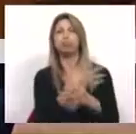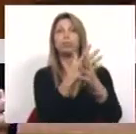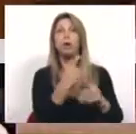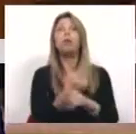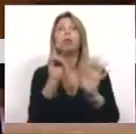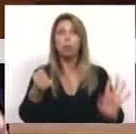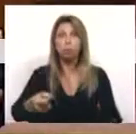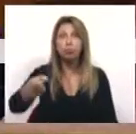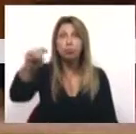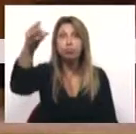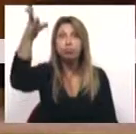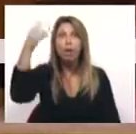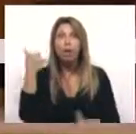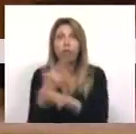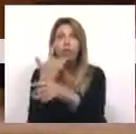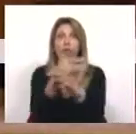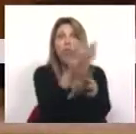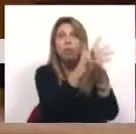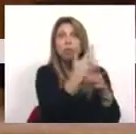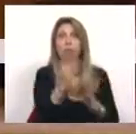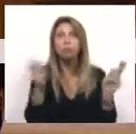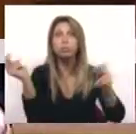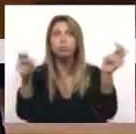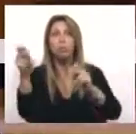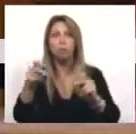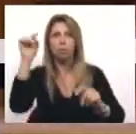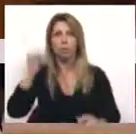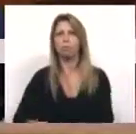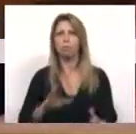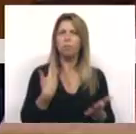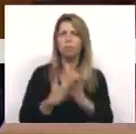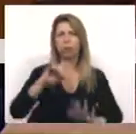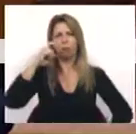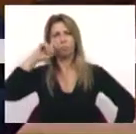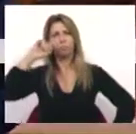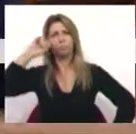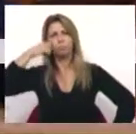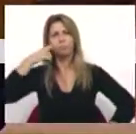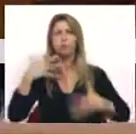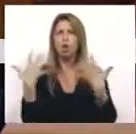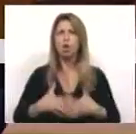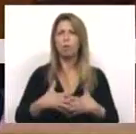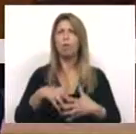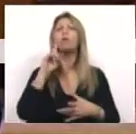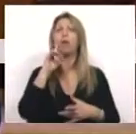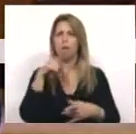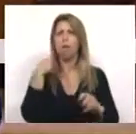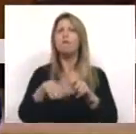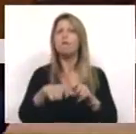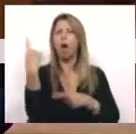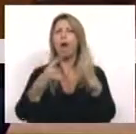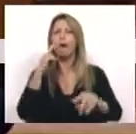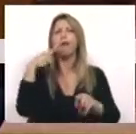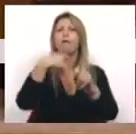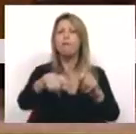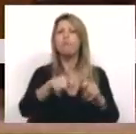dia torna difícil que não se gerem suspeitas automáticas de fogo posto. Porém, há uma grande percentagem de ignições